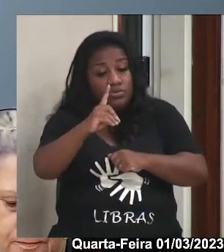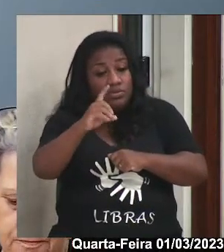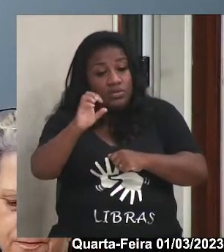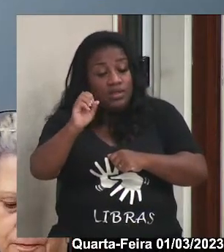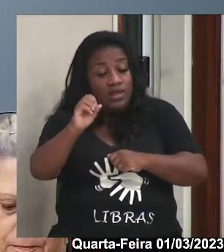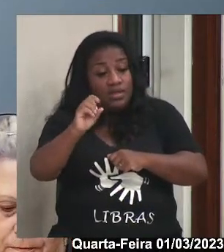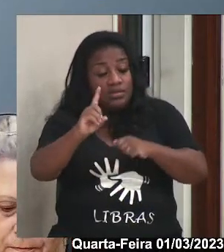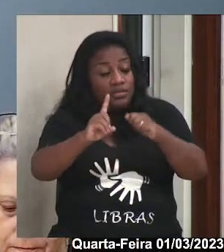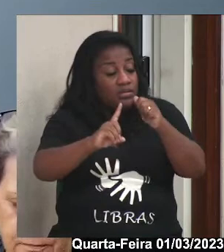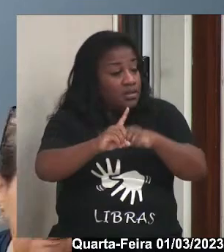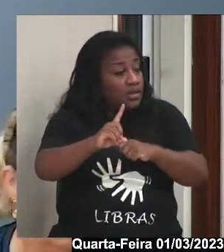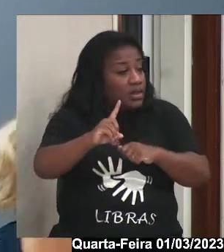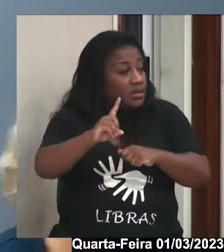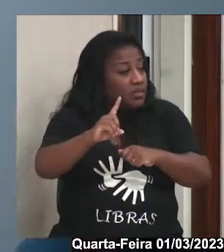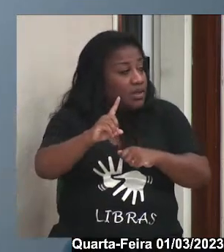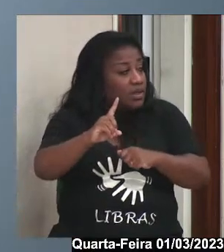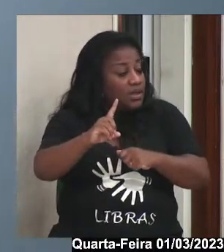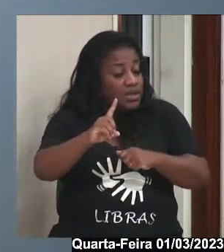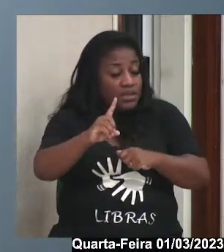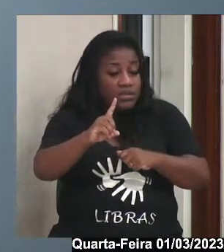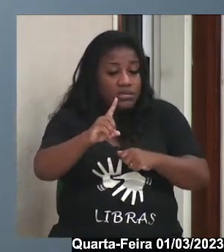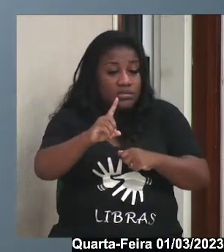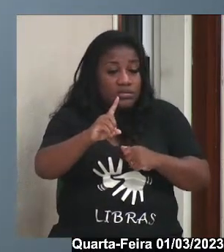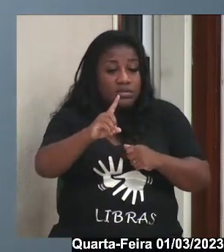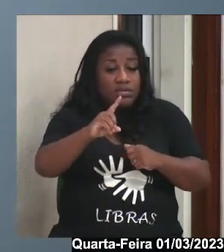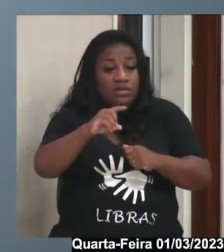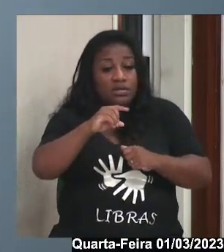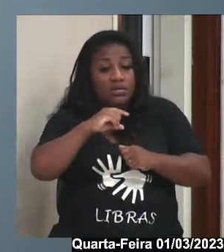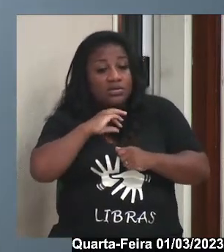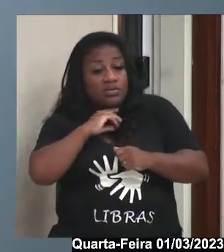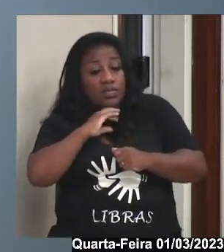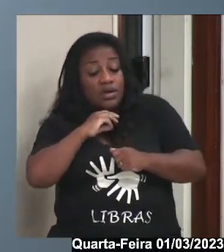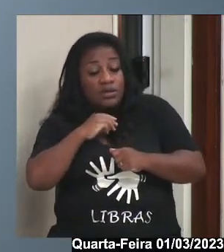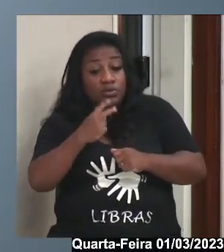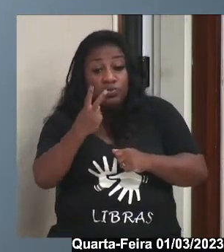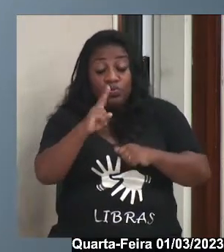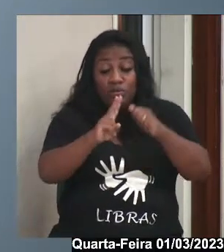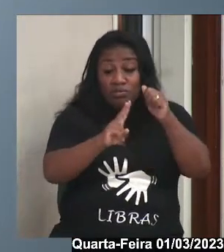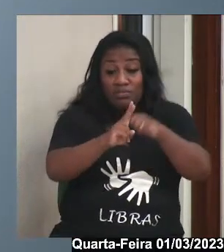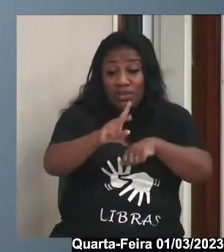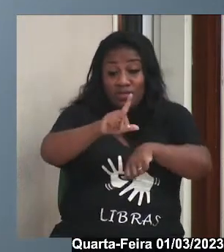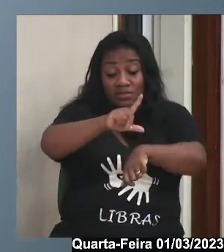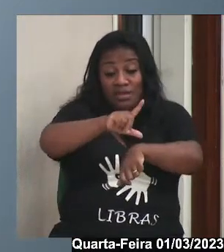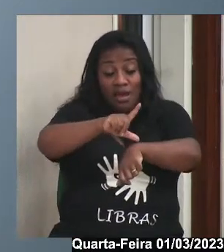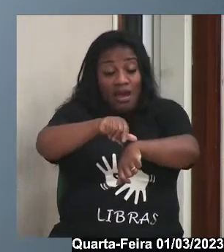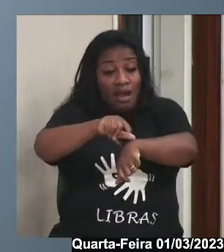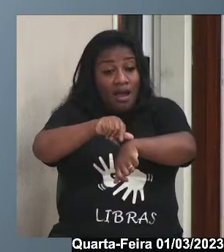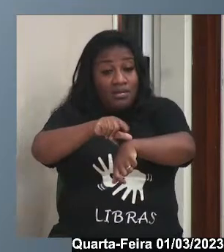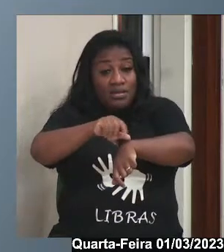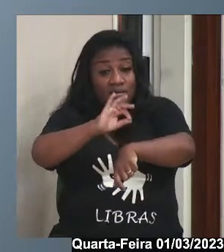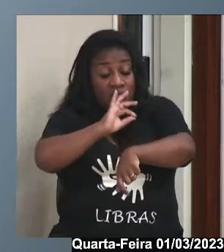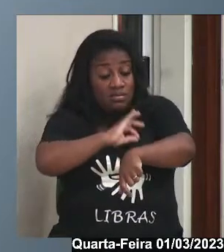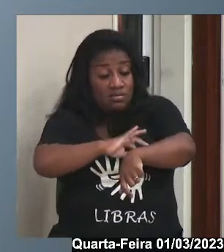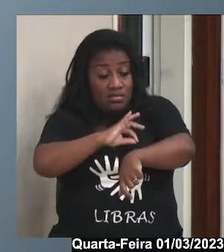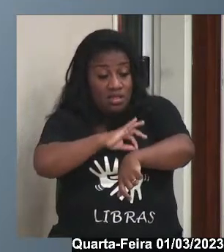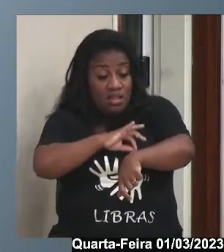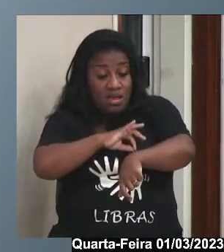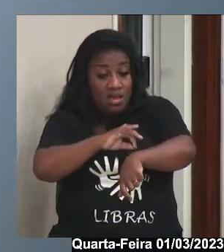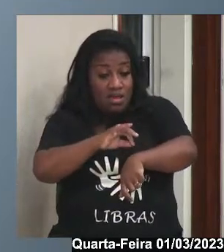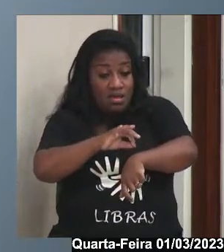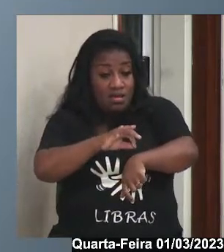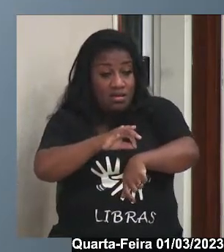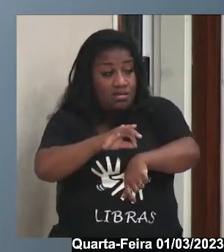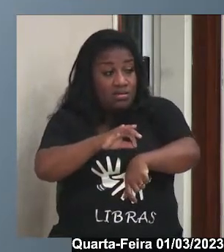seja, vai ter trabalhador em Embu, do transporte escolar, vai ter quase 2 meses de salário atrasado. Prefeito, o senhor precisa